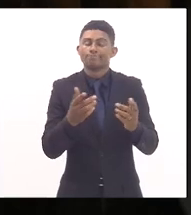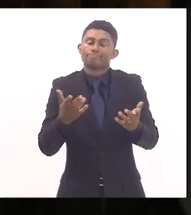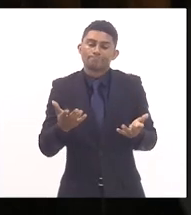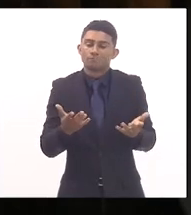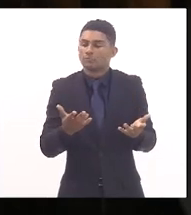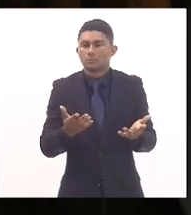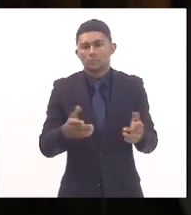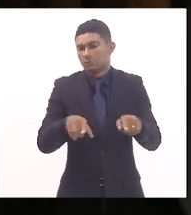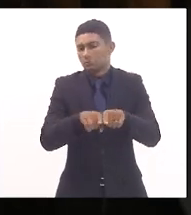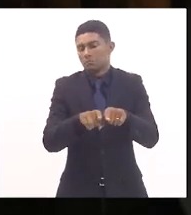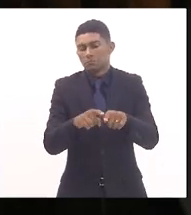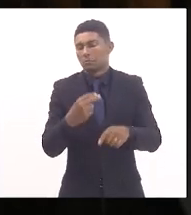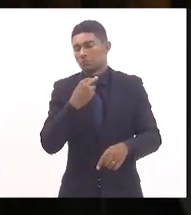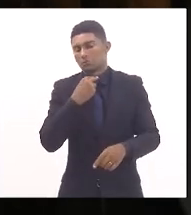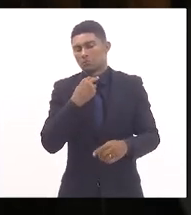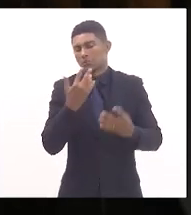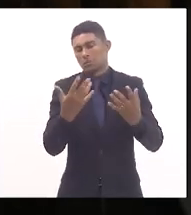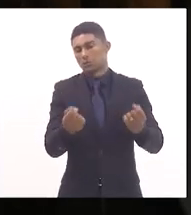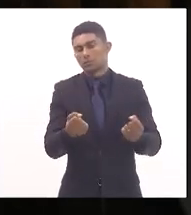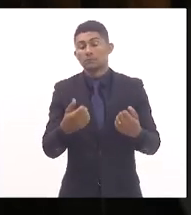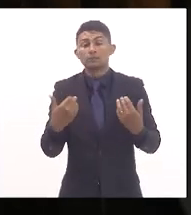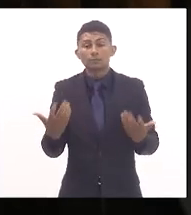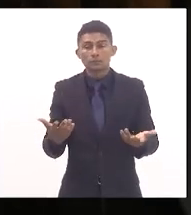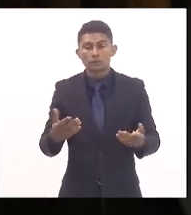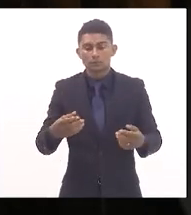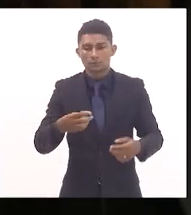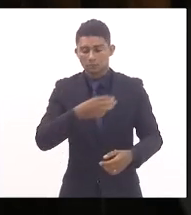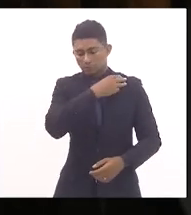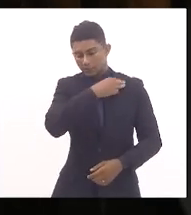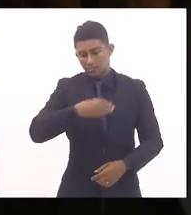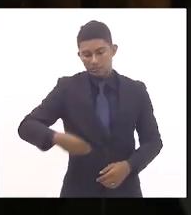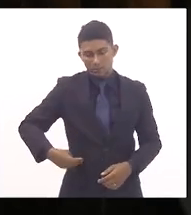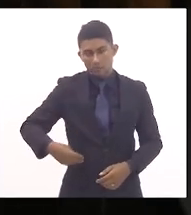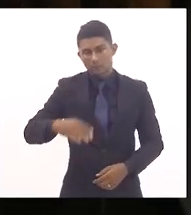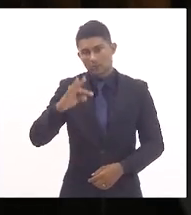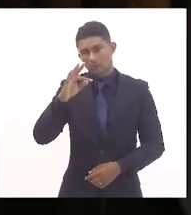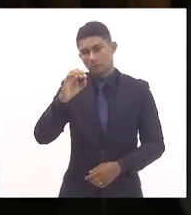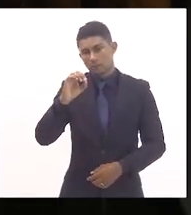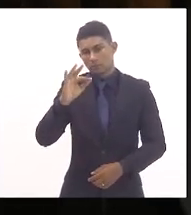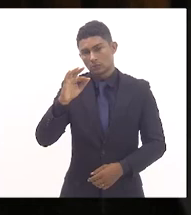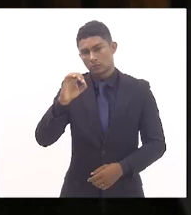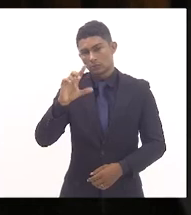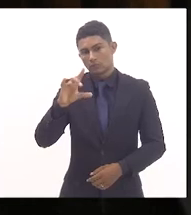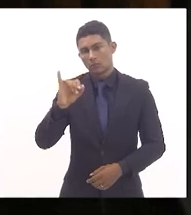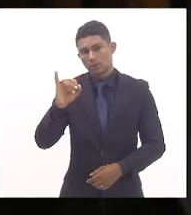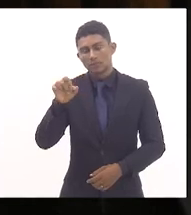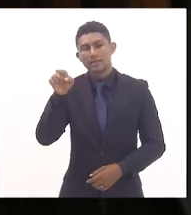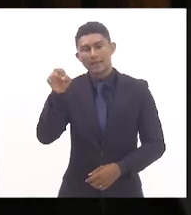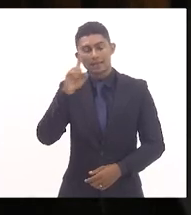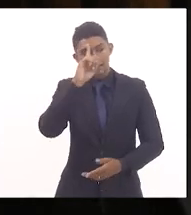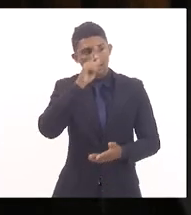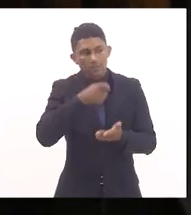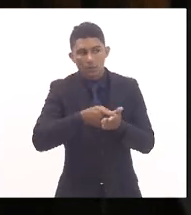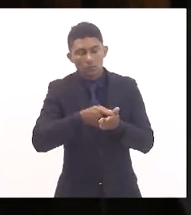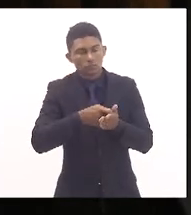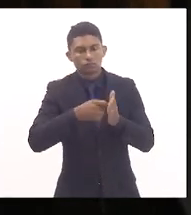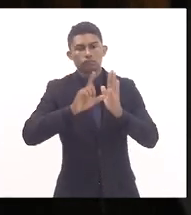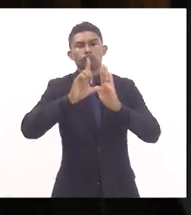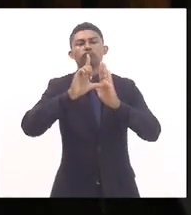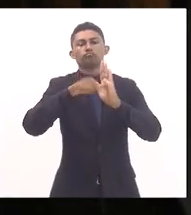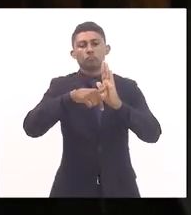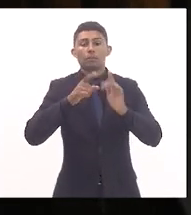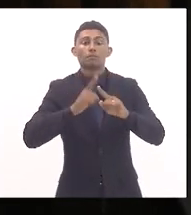cartola Oi e aí o ministro tófoli adiou a decisão porque tá guardando uma